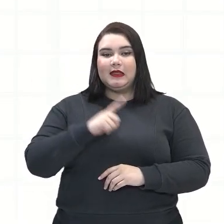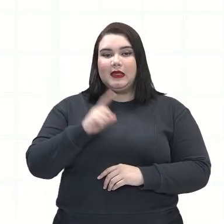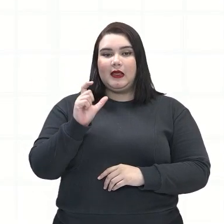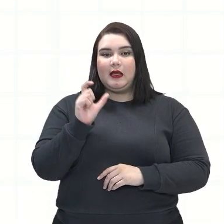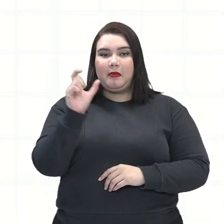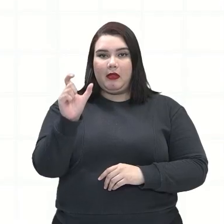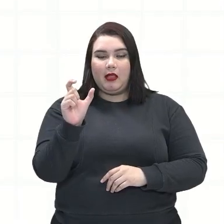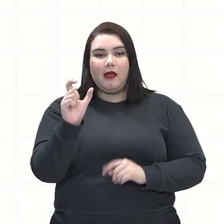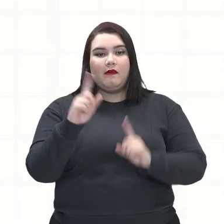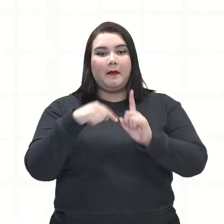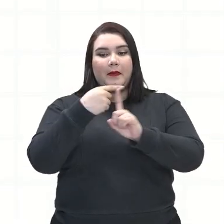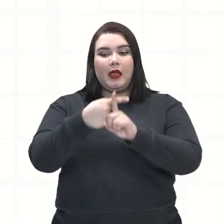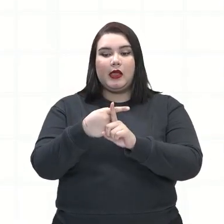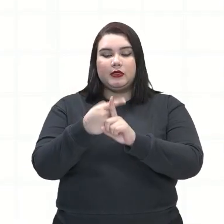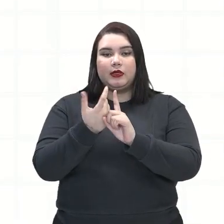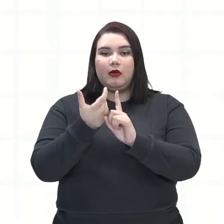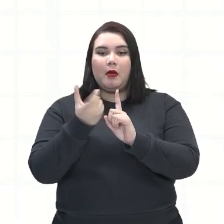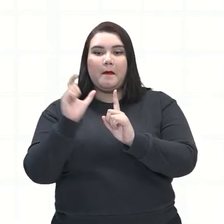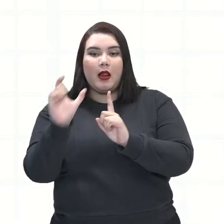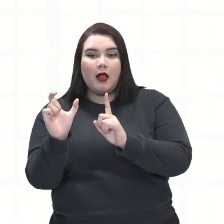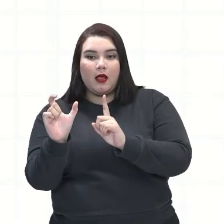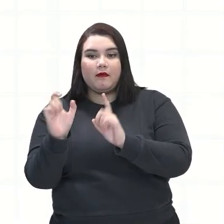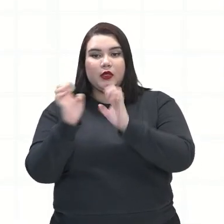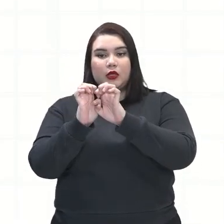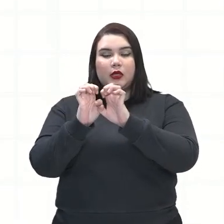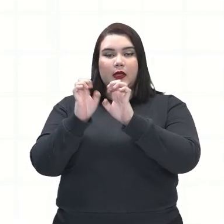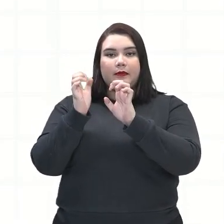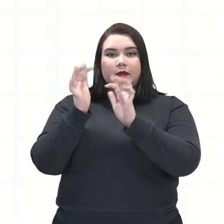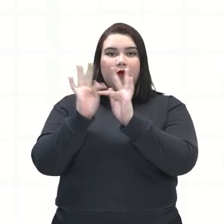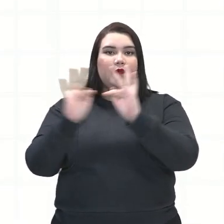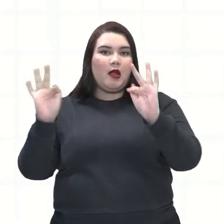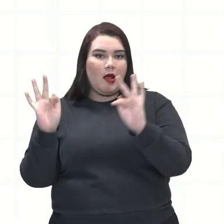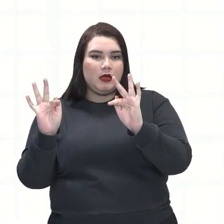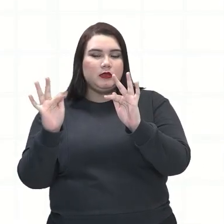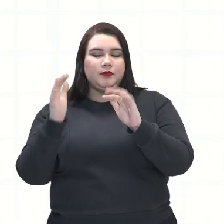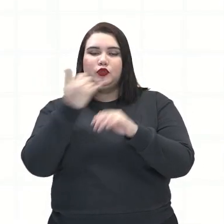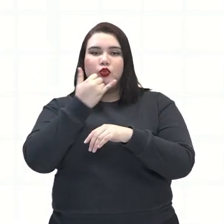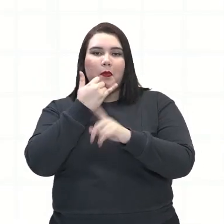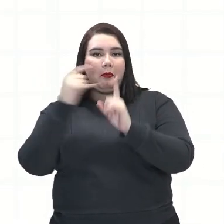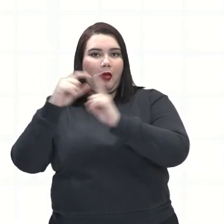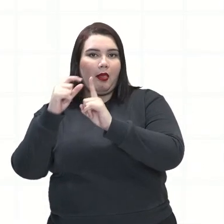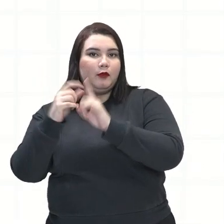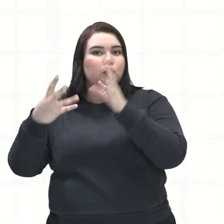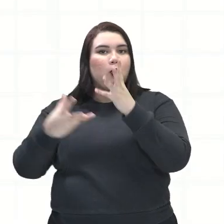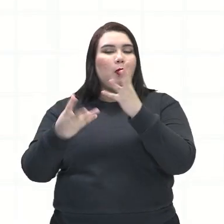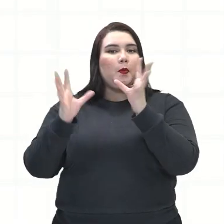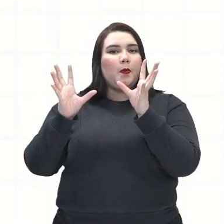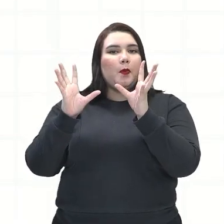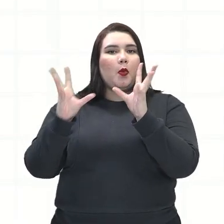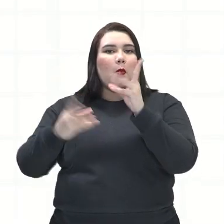aqui que eu posso utilizar para fazer uma contabilidade. Então, vamos ver aqui a nossa frase, como ficou.